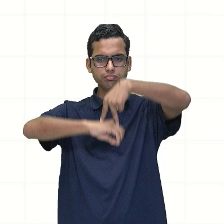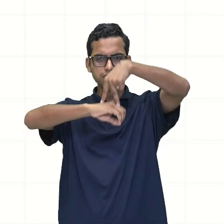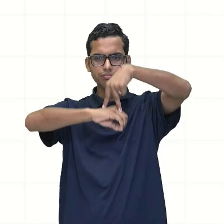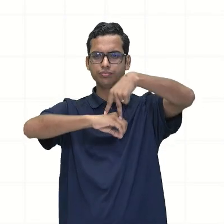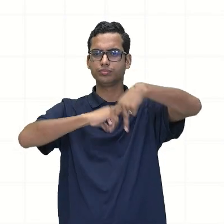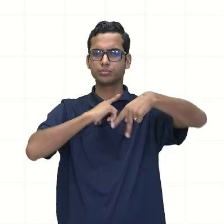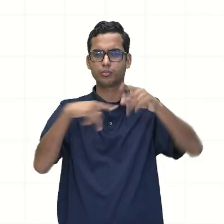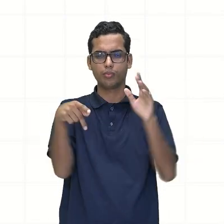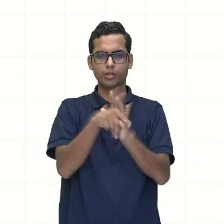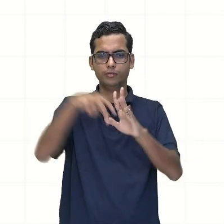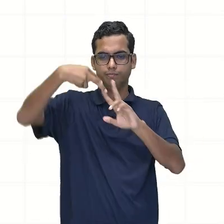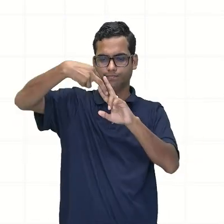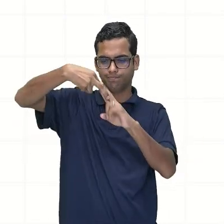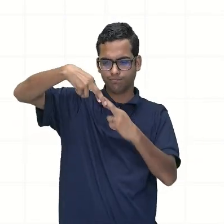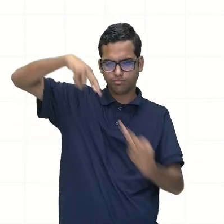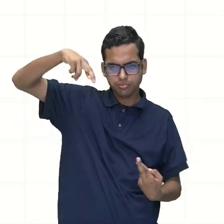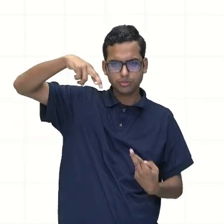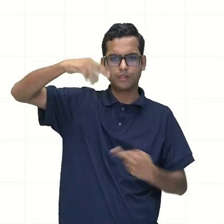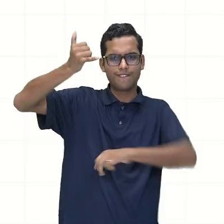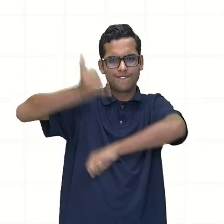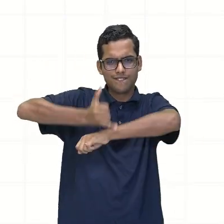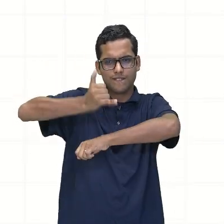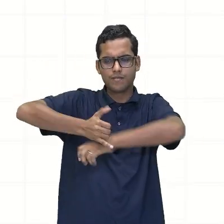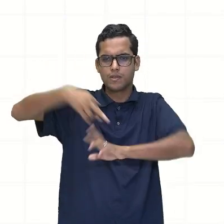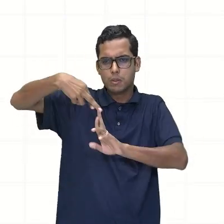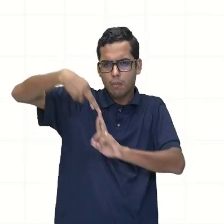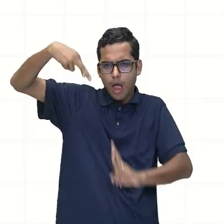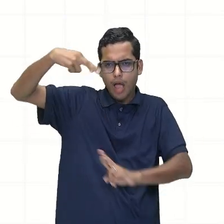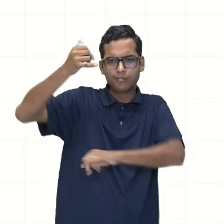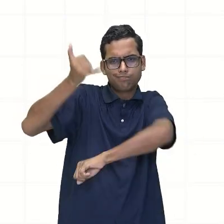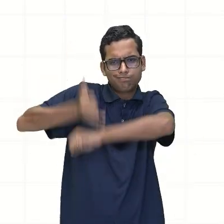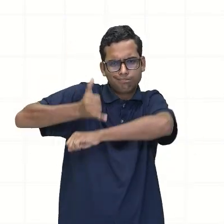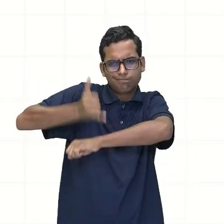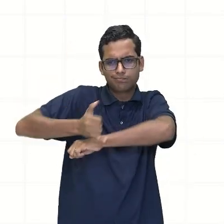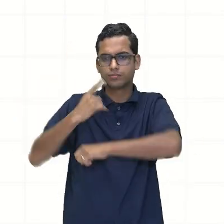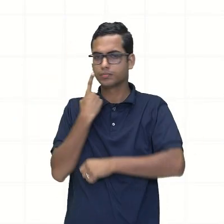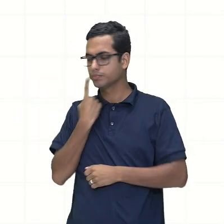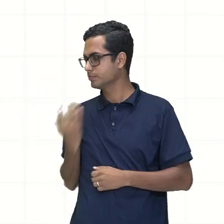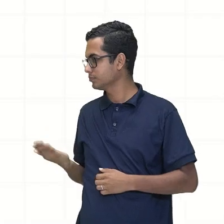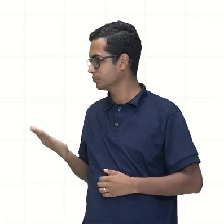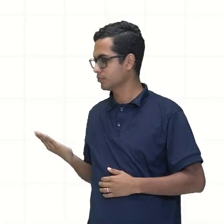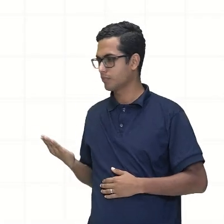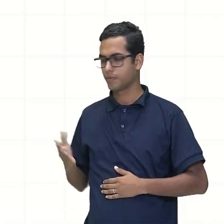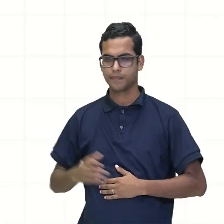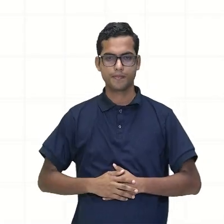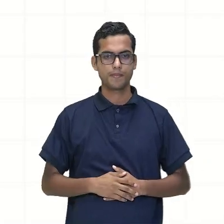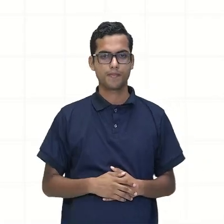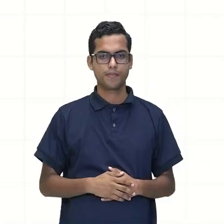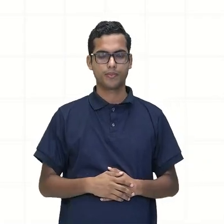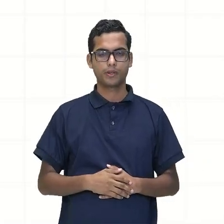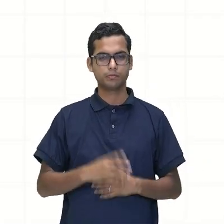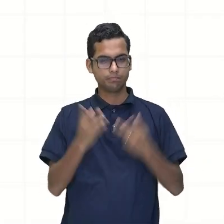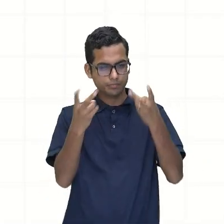Observem que a figura, ela é aqui, ó, um triângulo.